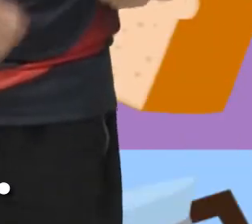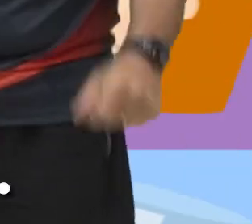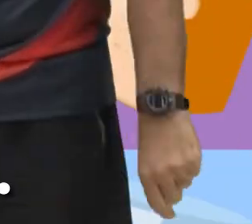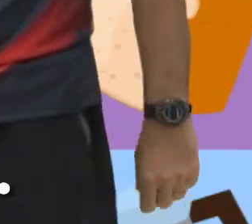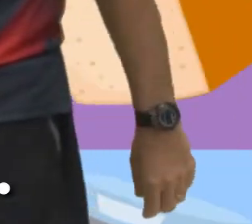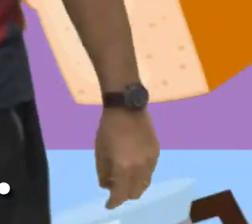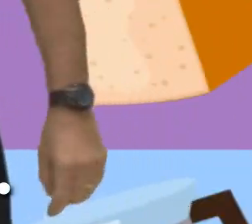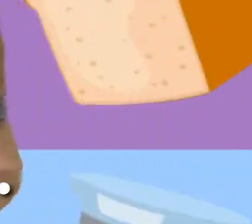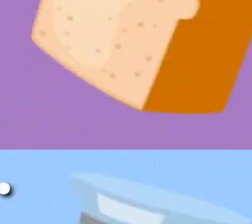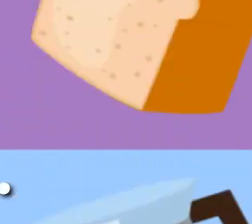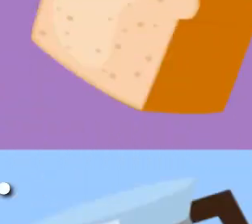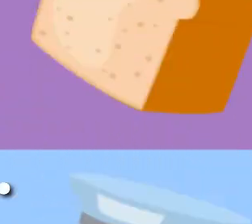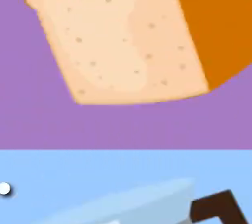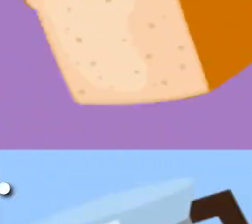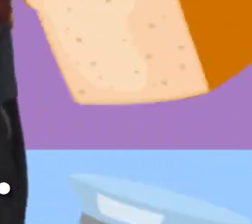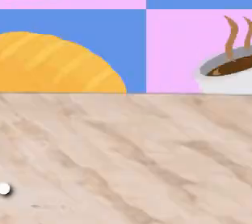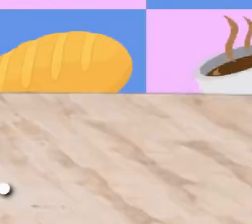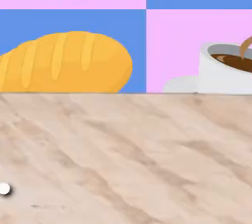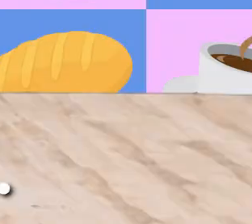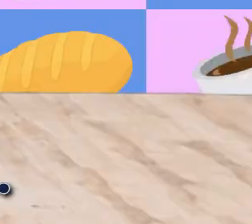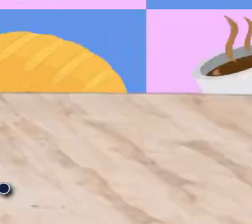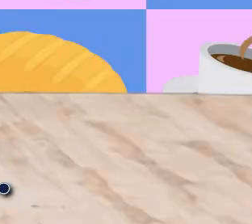Eu vou tomar o meu café.